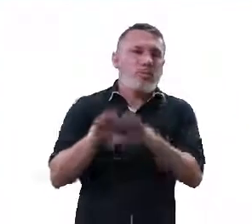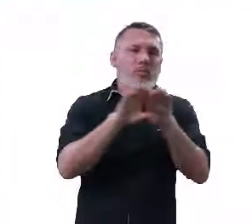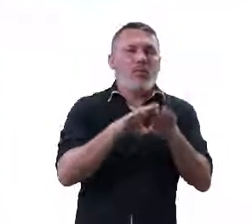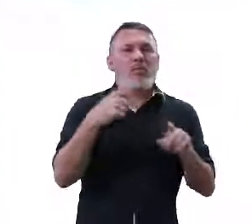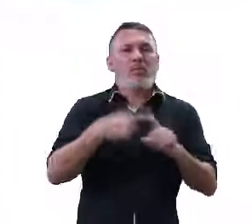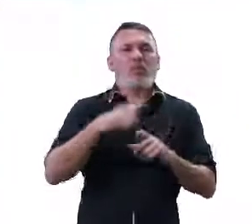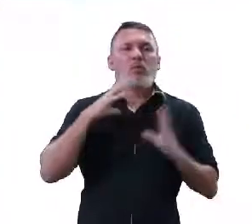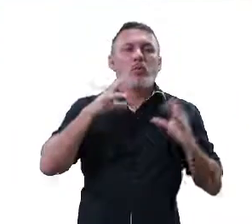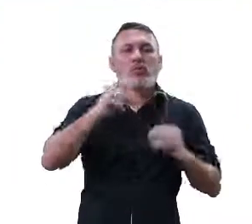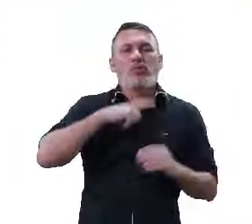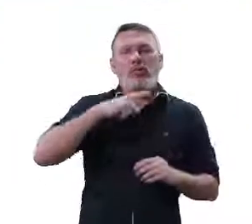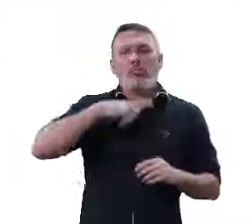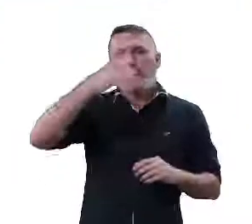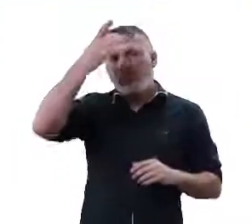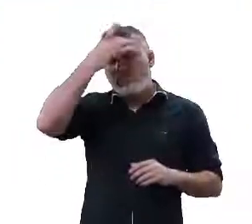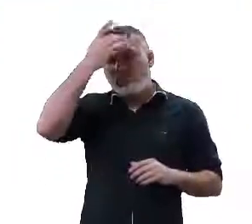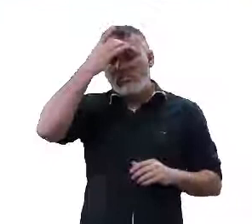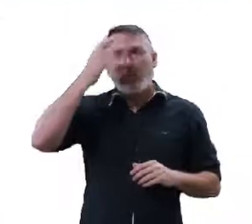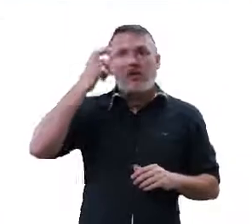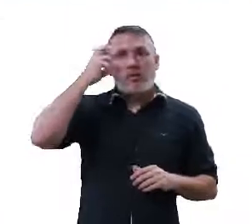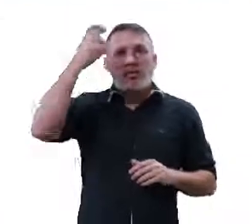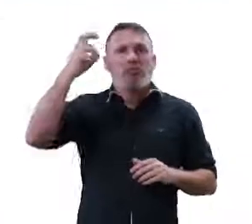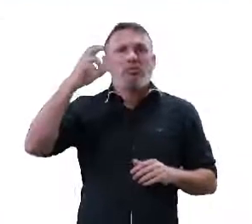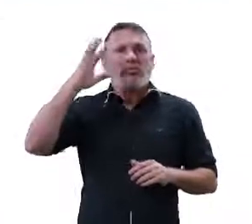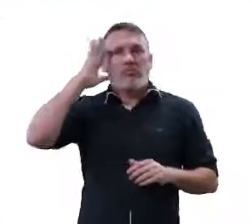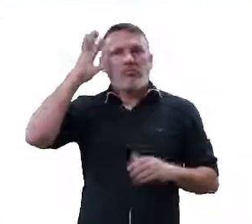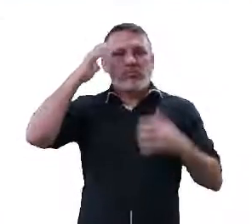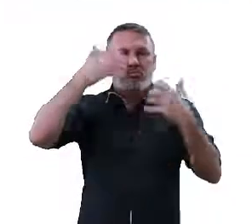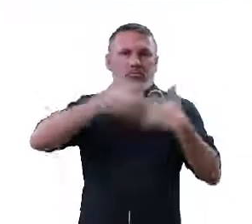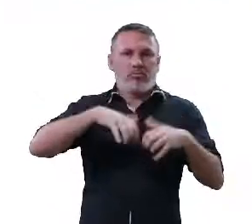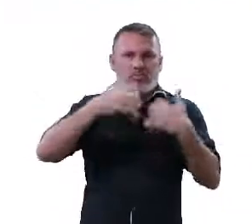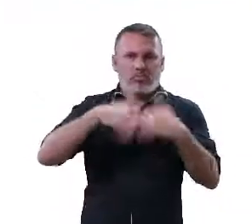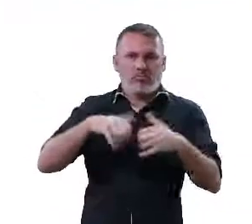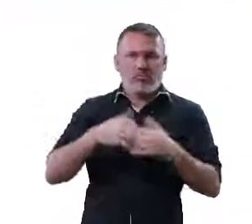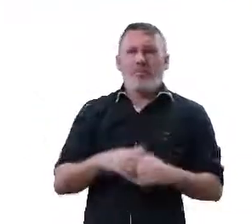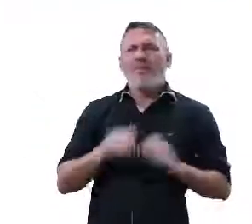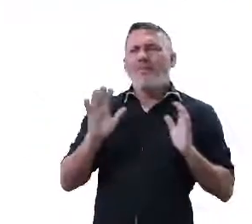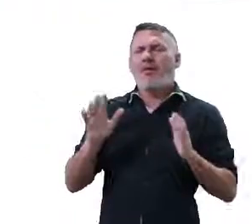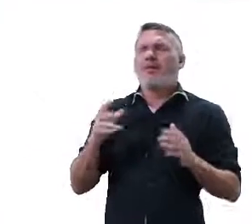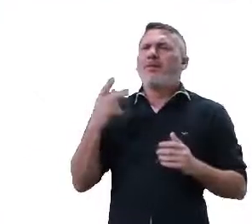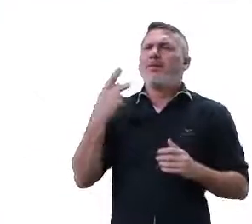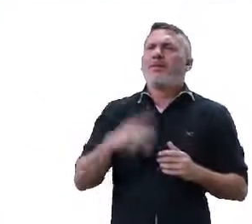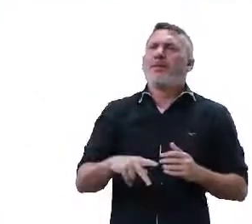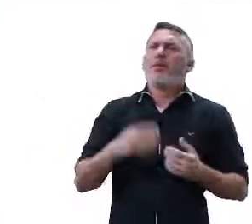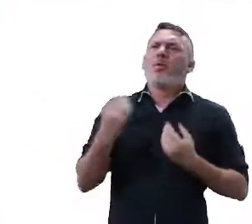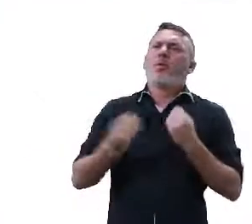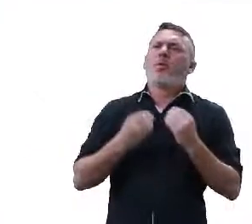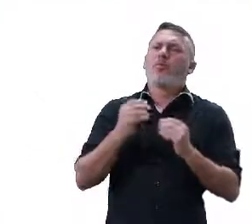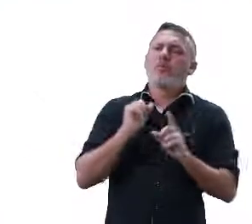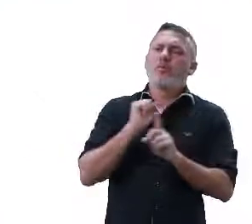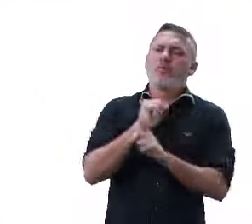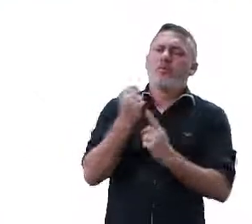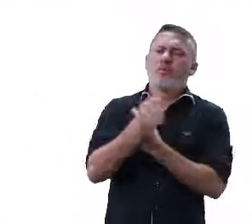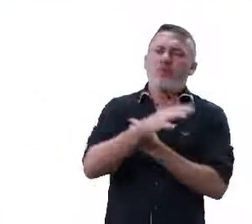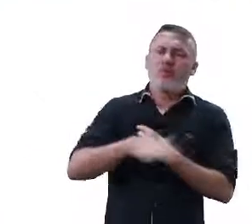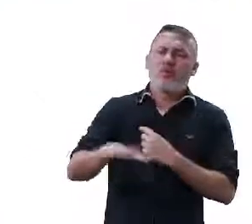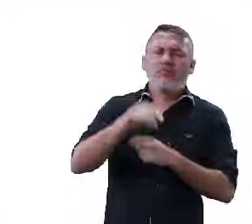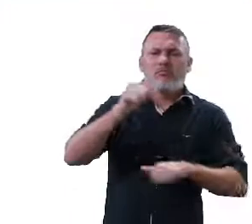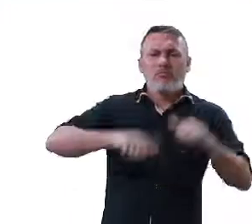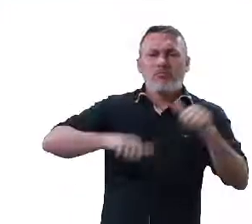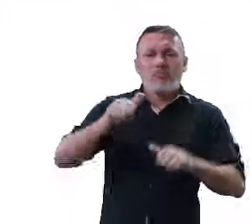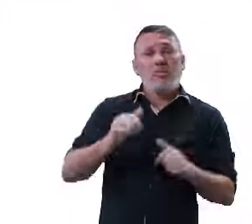racionais. Certo? Então, nesse caso, o que a gente vai enxergar, mas como é que isso se aplica à nossa realidade? Exatamente por isso,